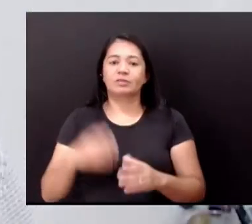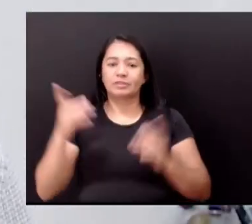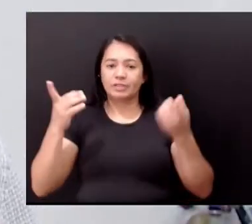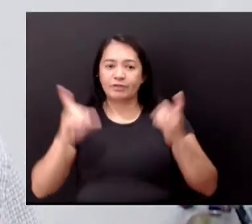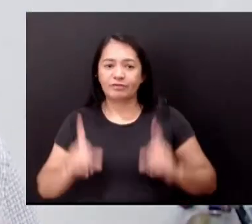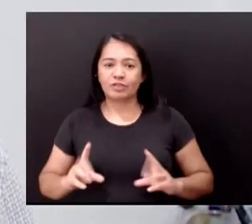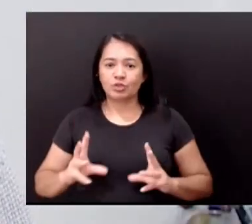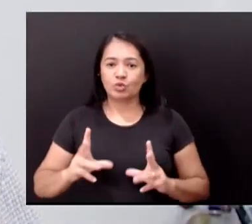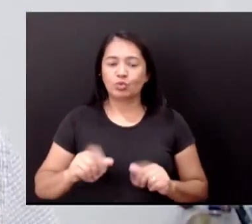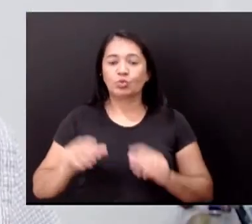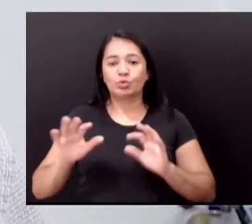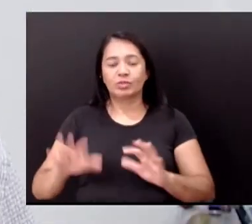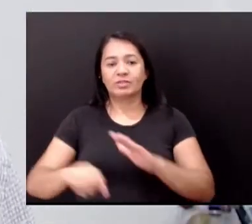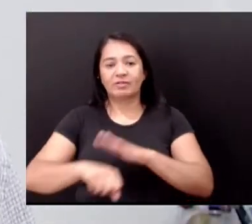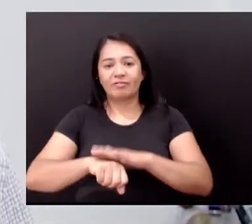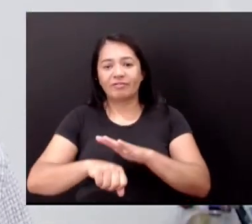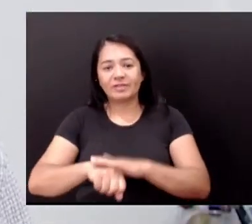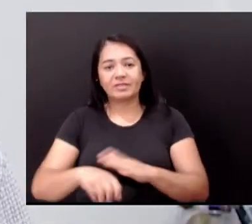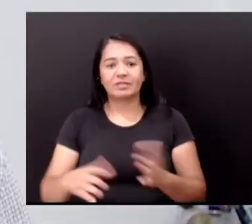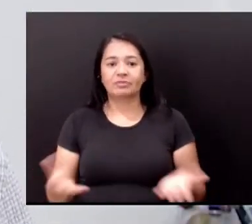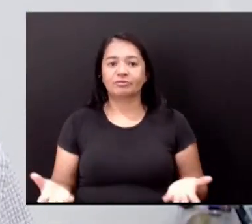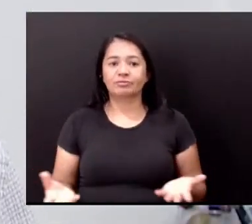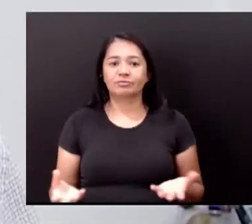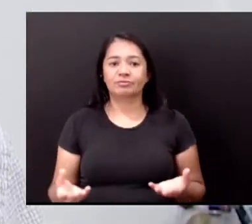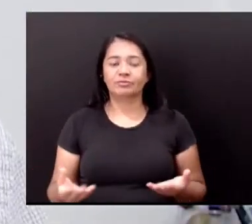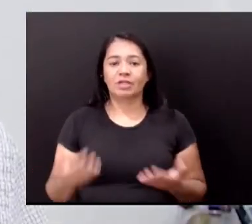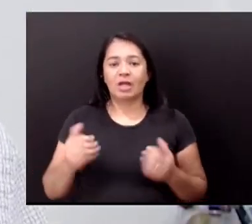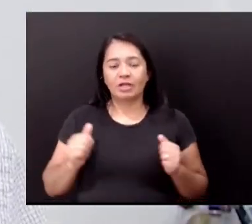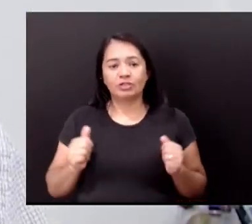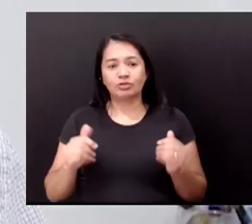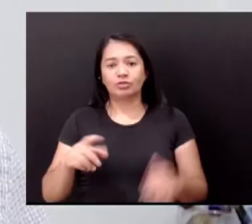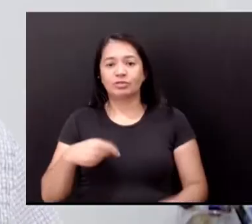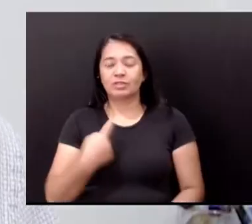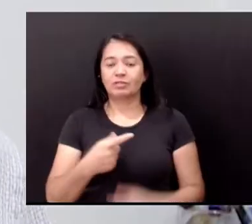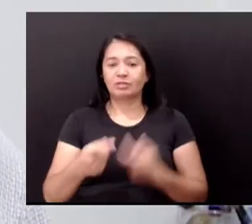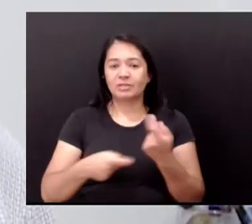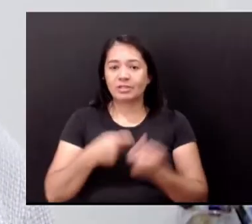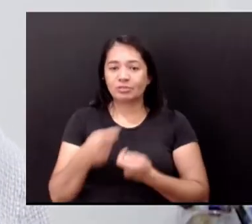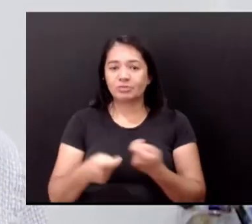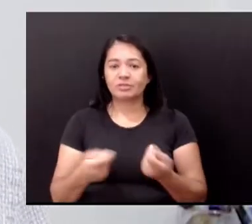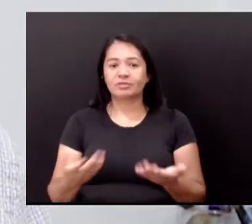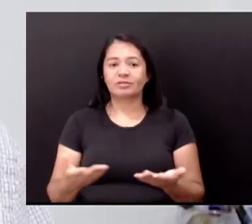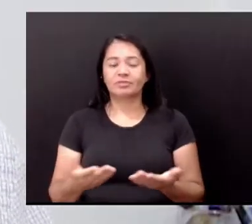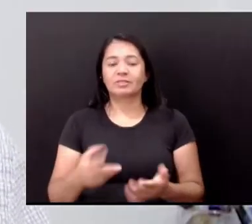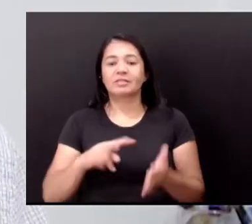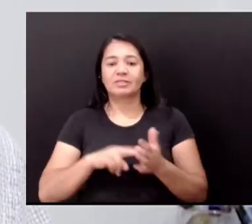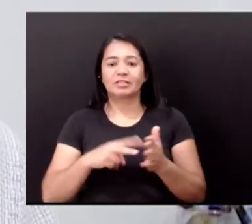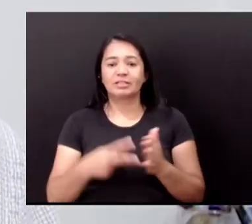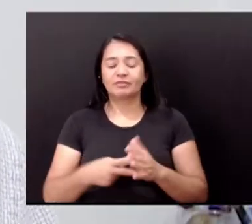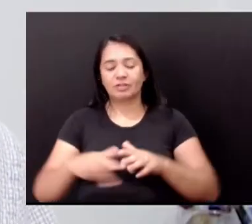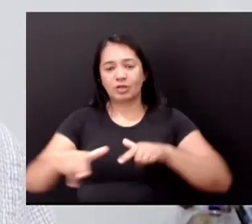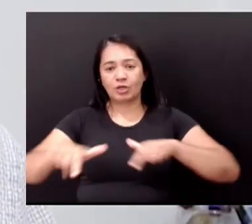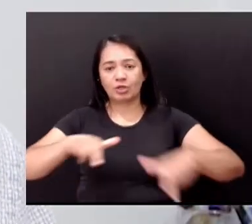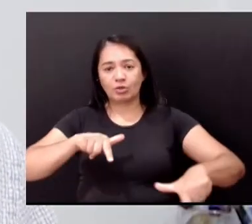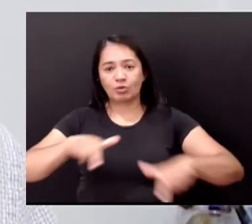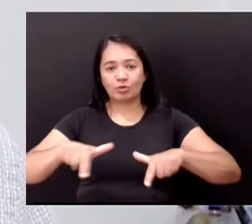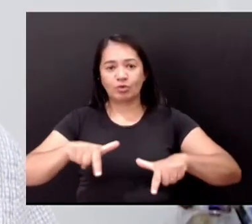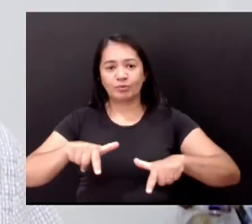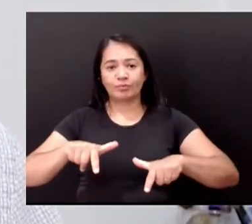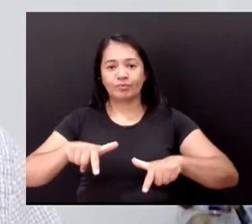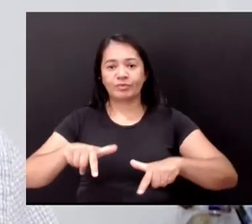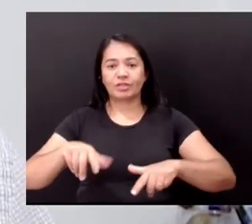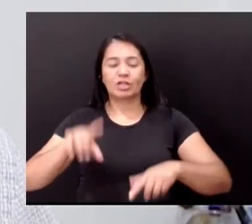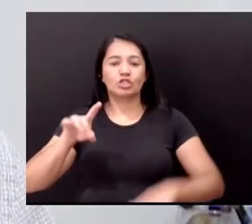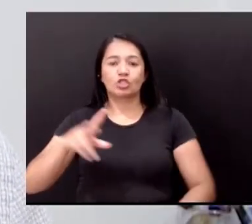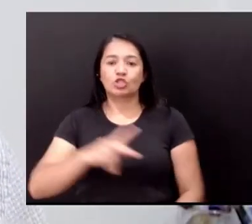feito foi iniciado na nossa administração. E isso quer dizer que o trabalho, não só do presidente,